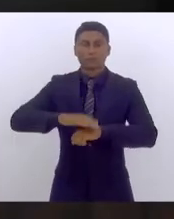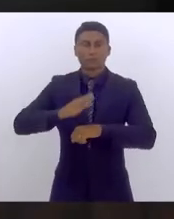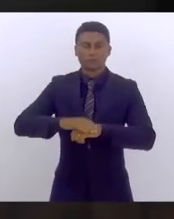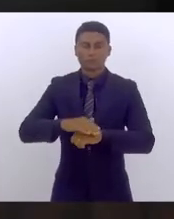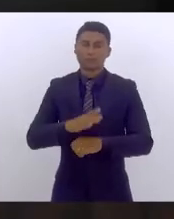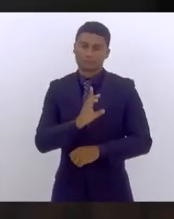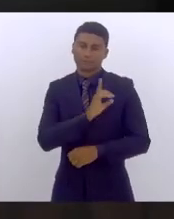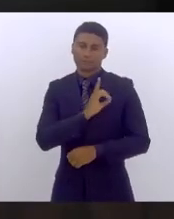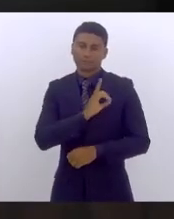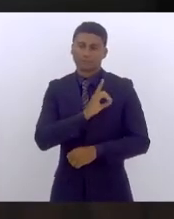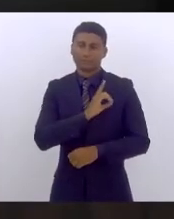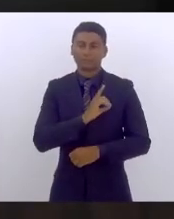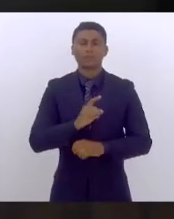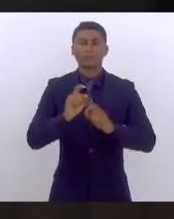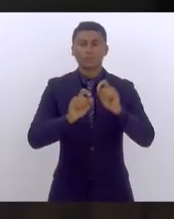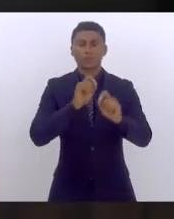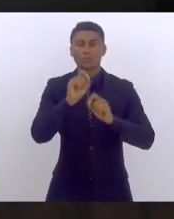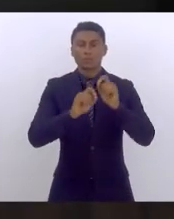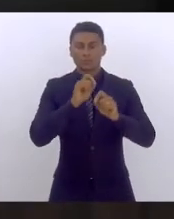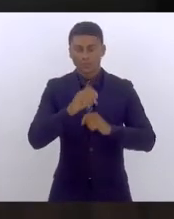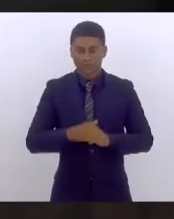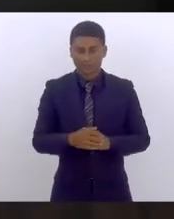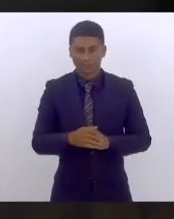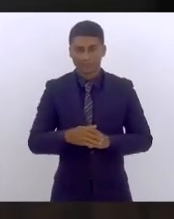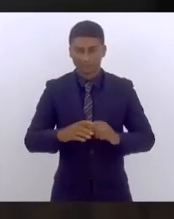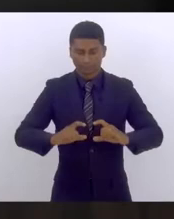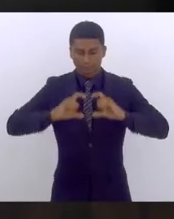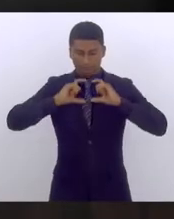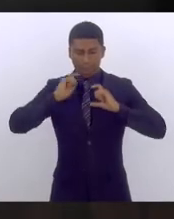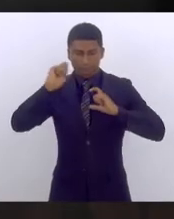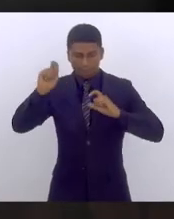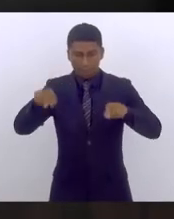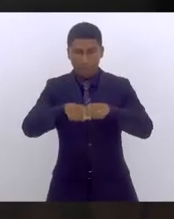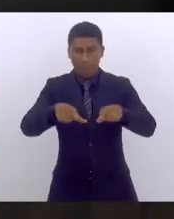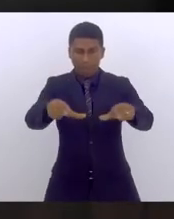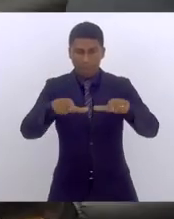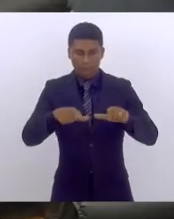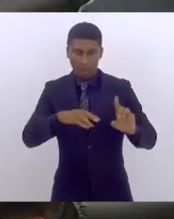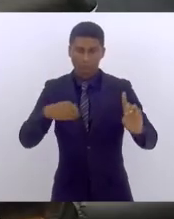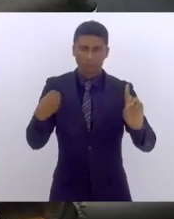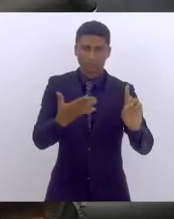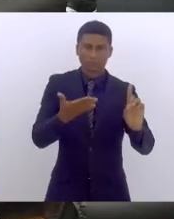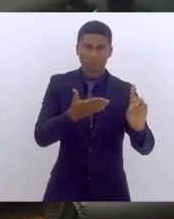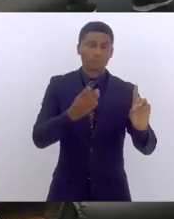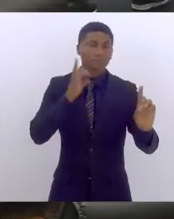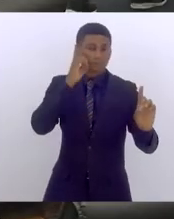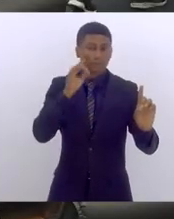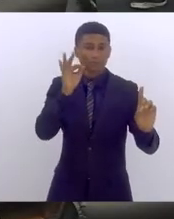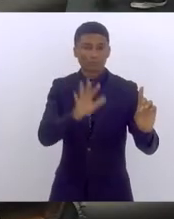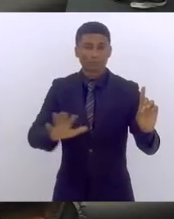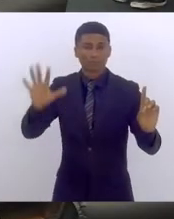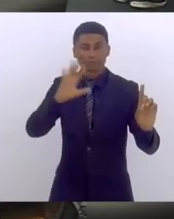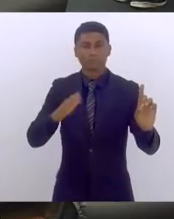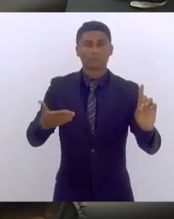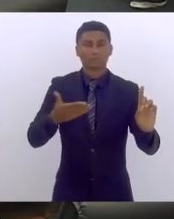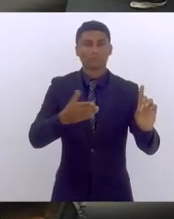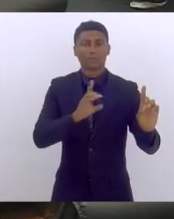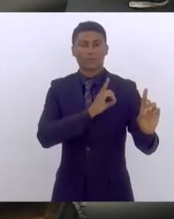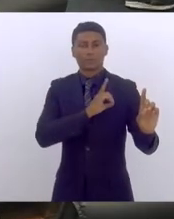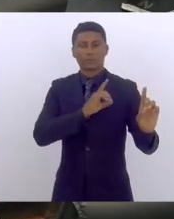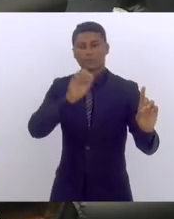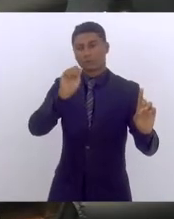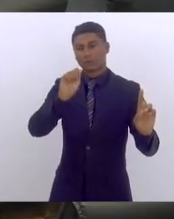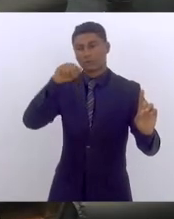deputado delegado Carlos Augusto, que concede medalha Tiradentes, respectivo diploma, ao excelentíssimo deputado federal delegado